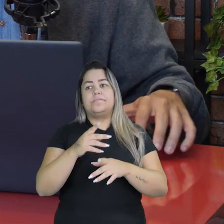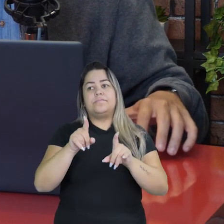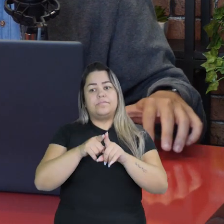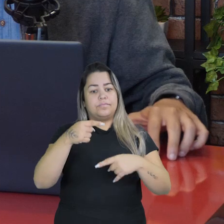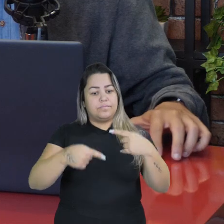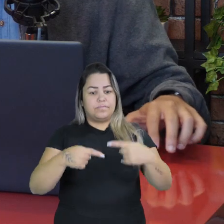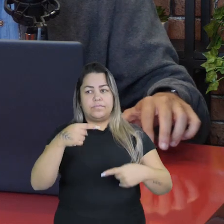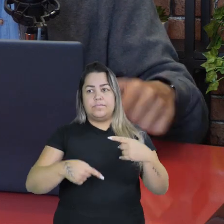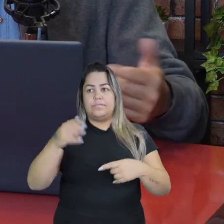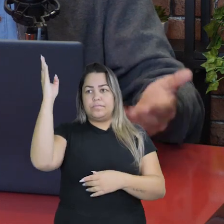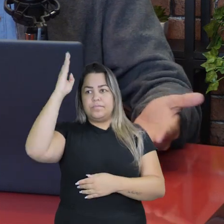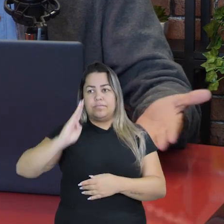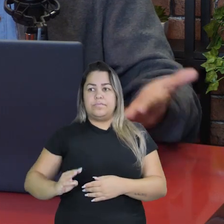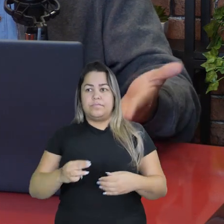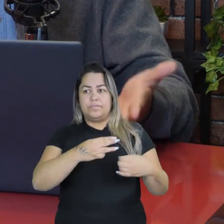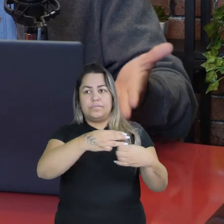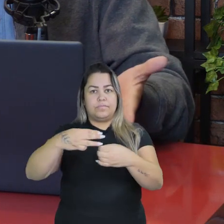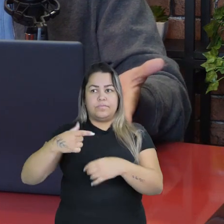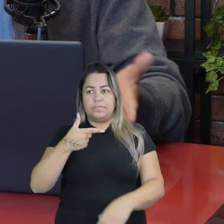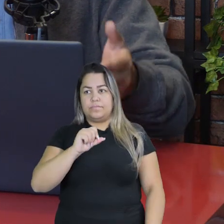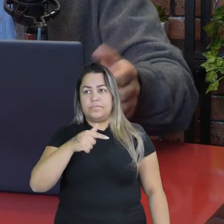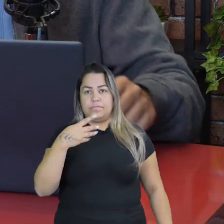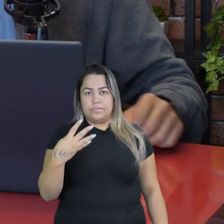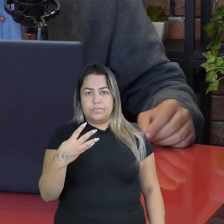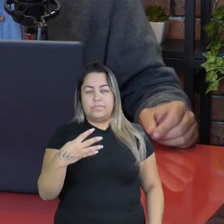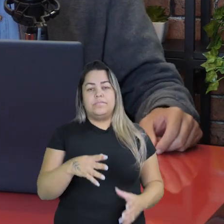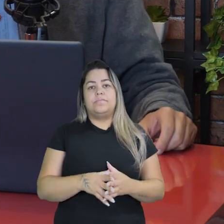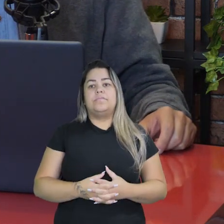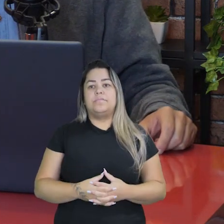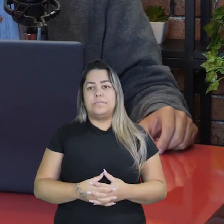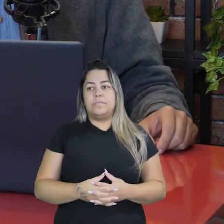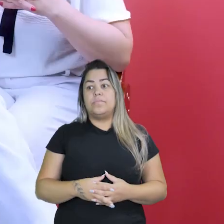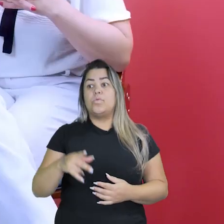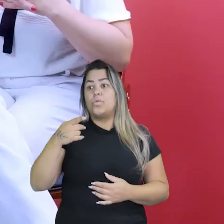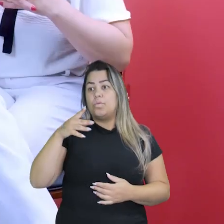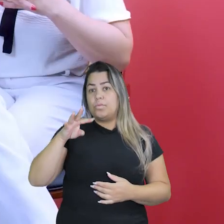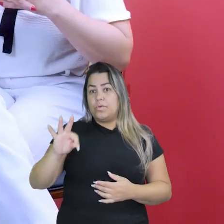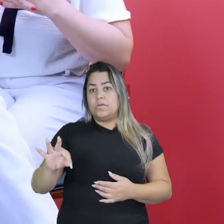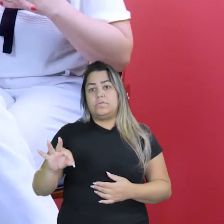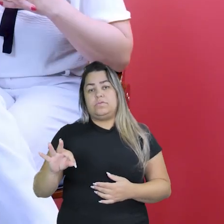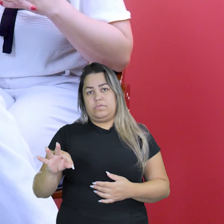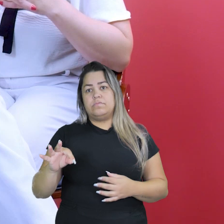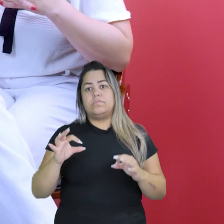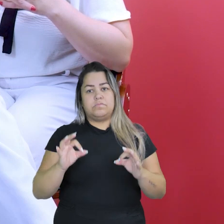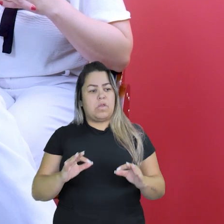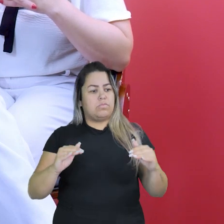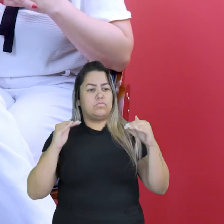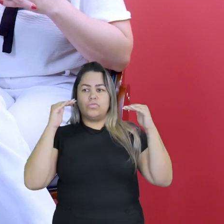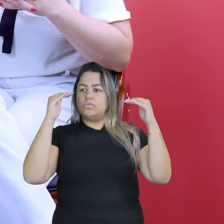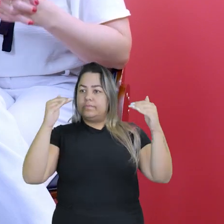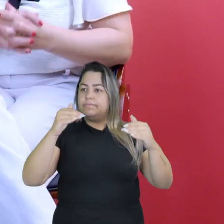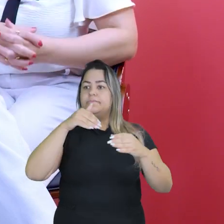cenário político brasileiro para as eleições municipais de 2024. Vamos ver. O PT certamente